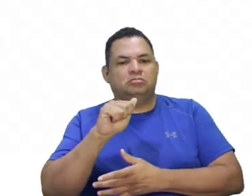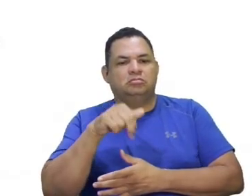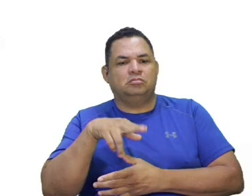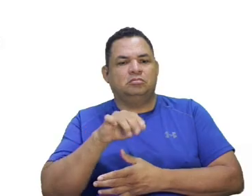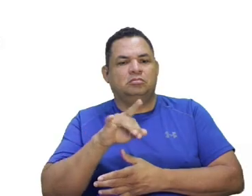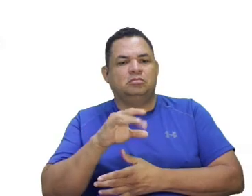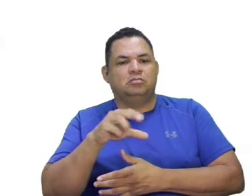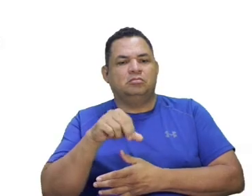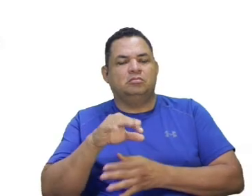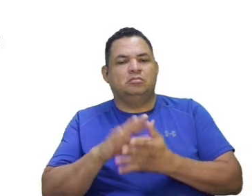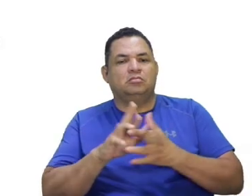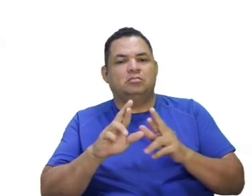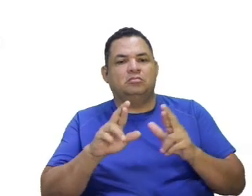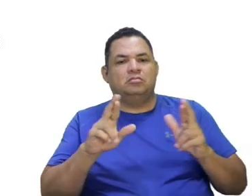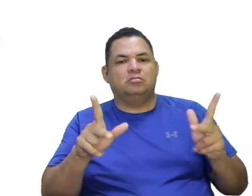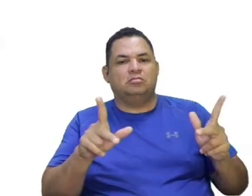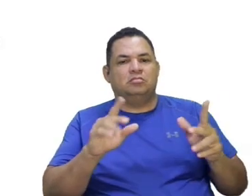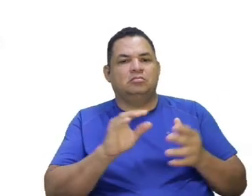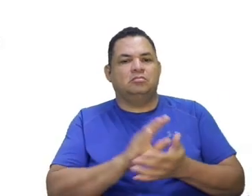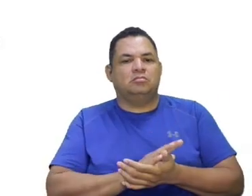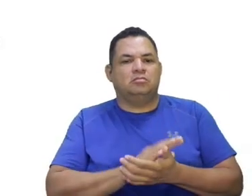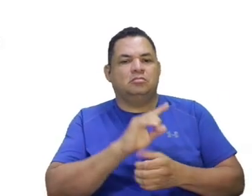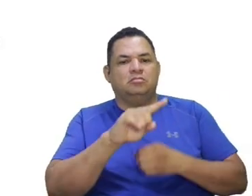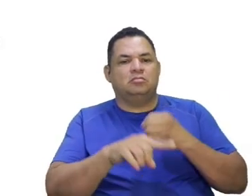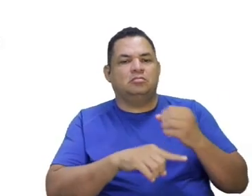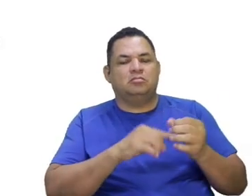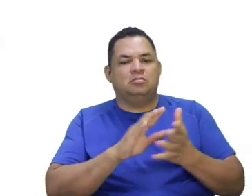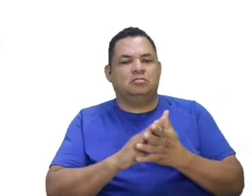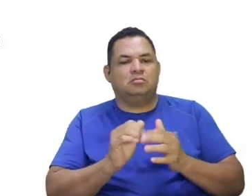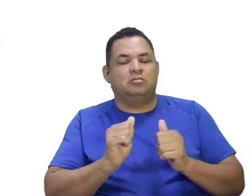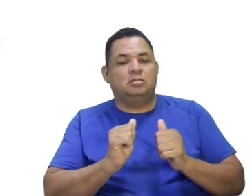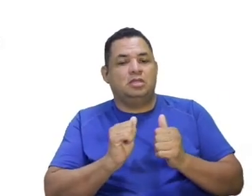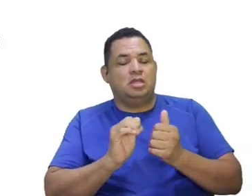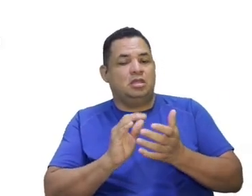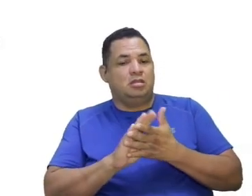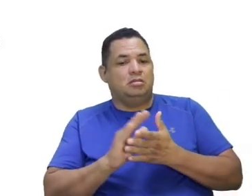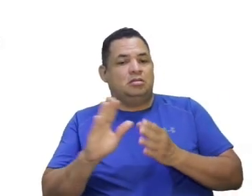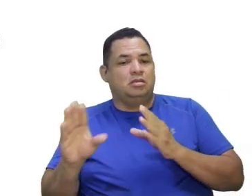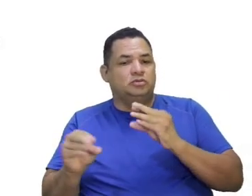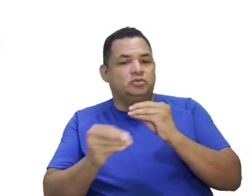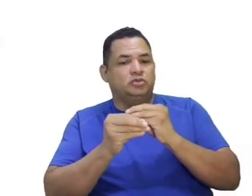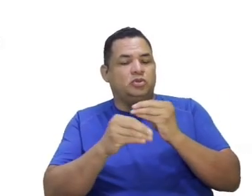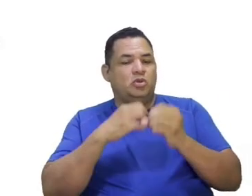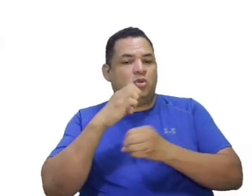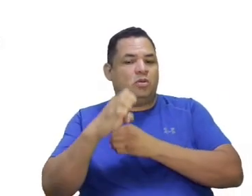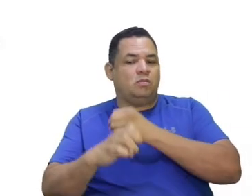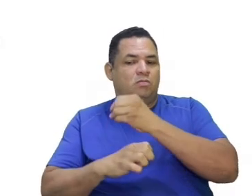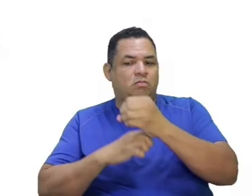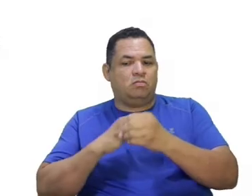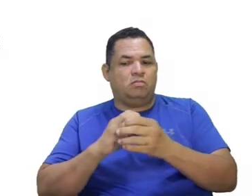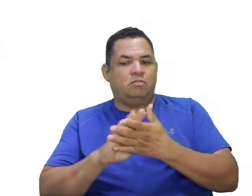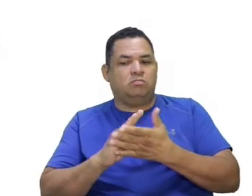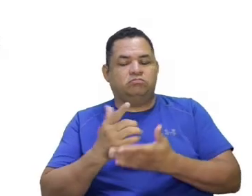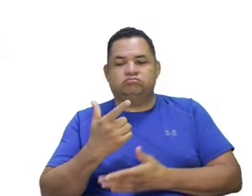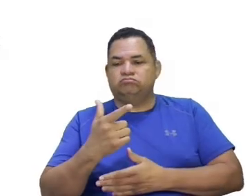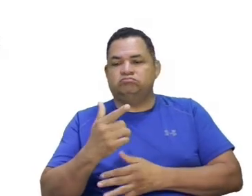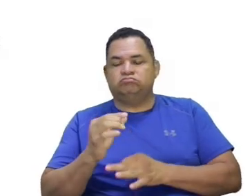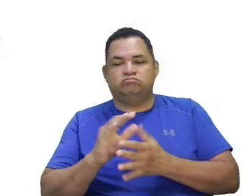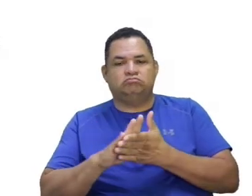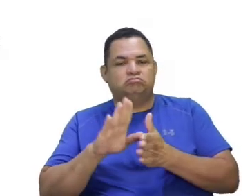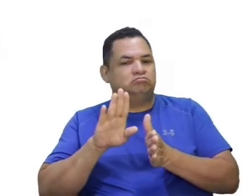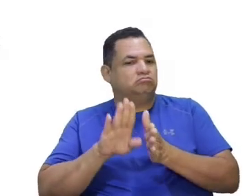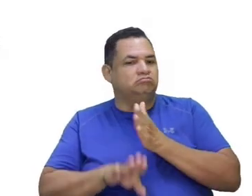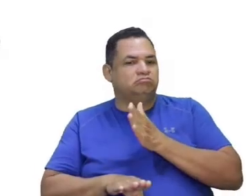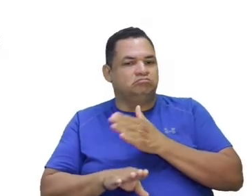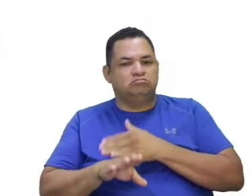ânion tem de diferente do átomo neutro? Ele ganhou elétrons. Se ele ganhou elétrons, ele não vai ter